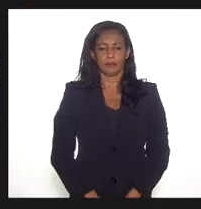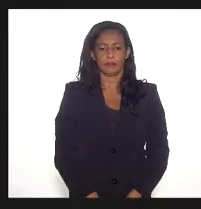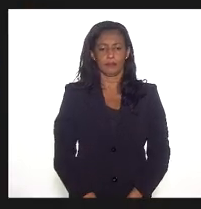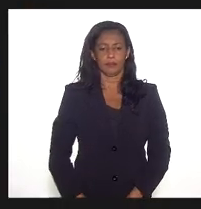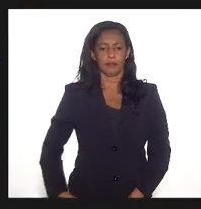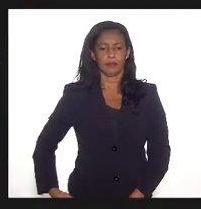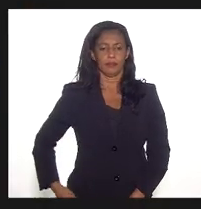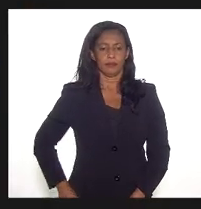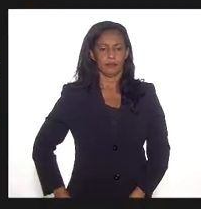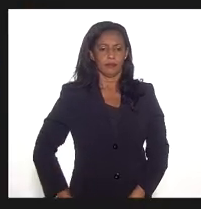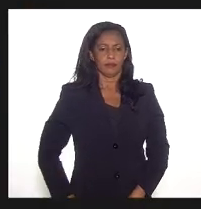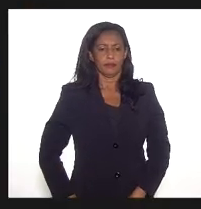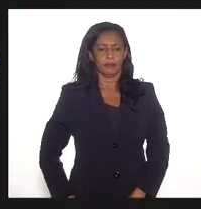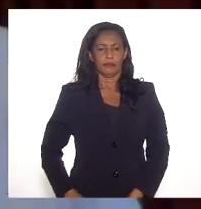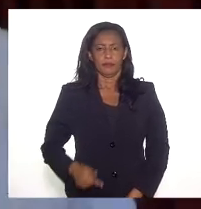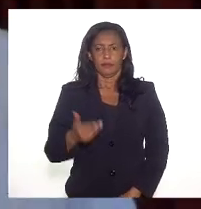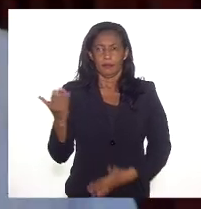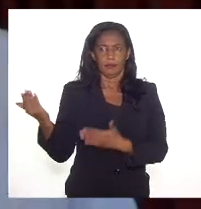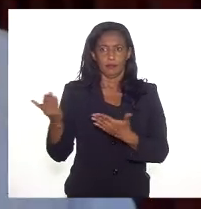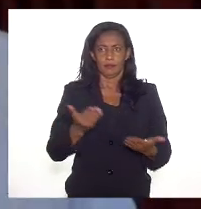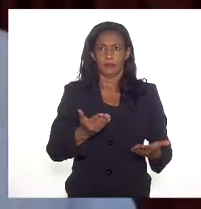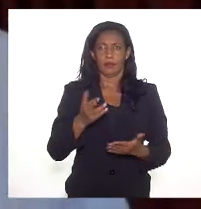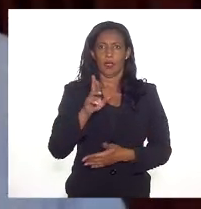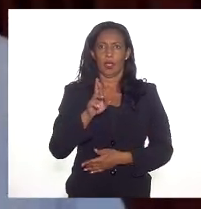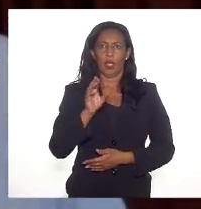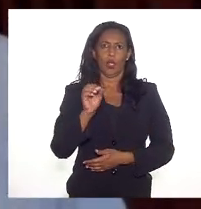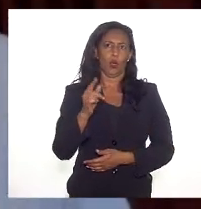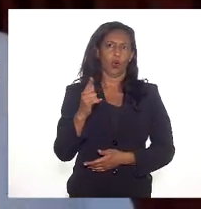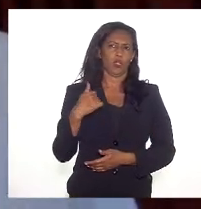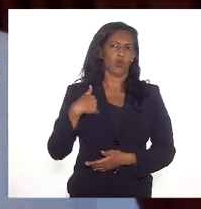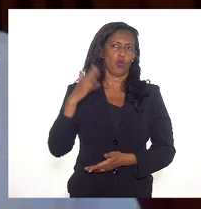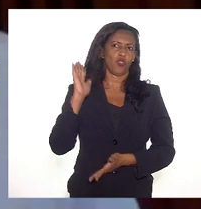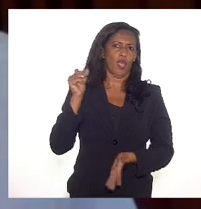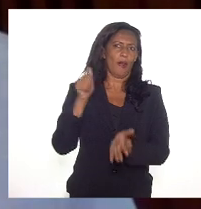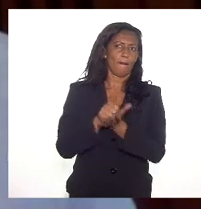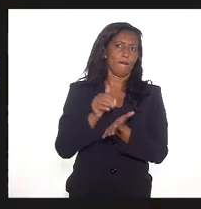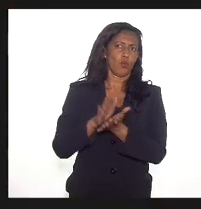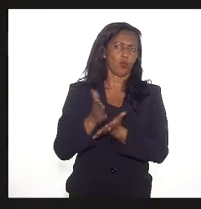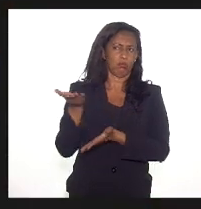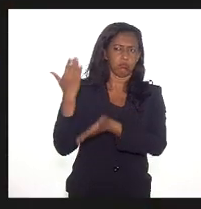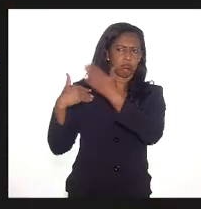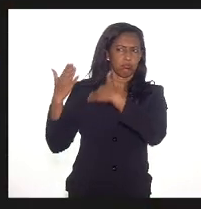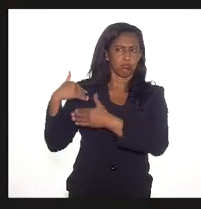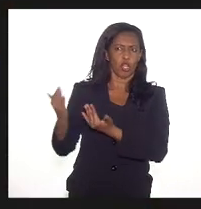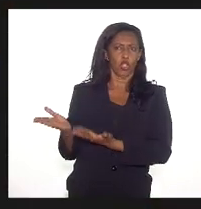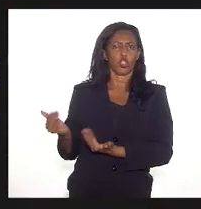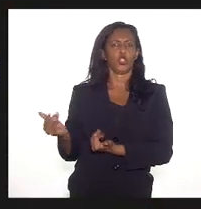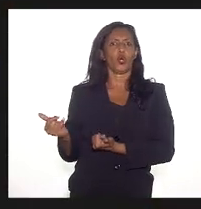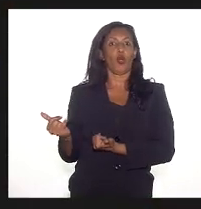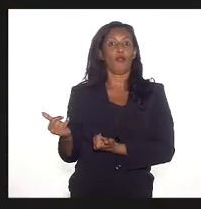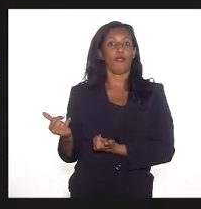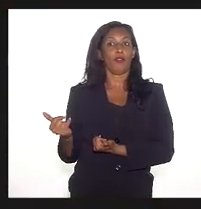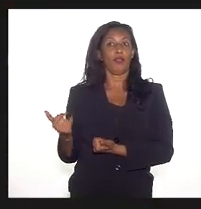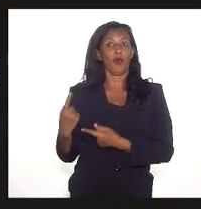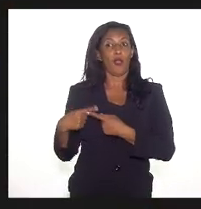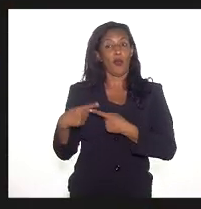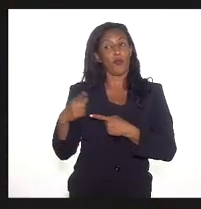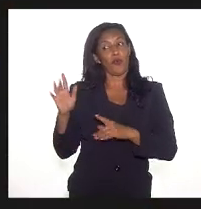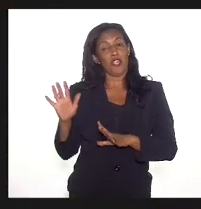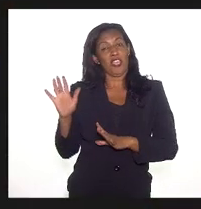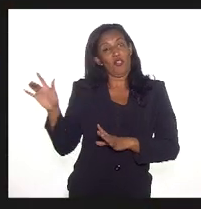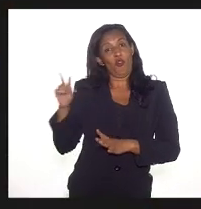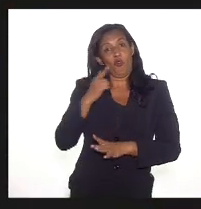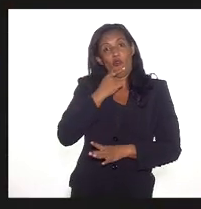só para dizer... O deputado Rodrigo Amorim. Já tomei uma multa mais jovem, porque estava dirigindo, segundo o agente de